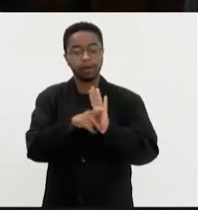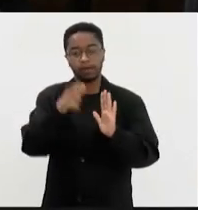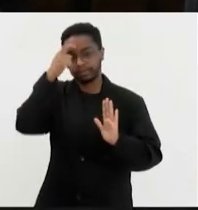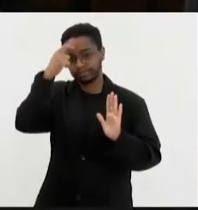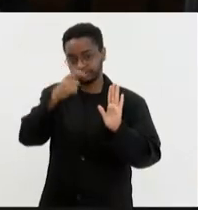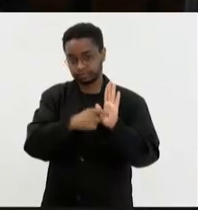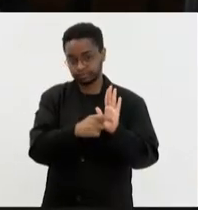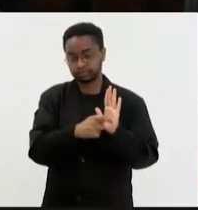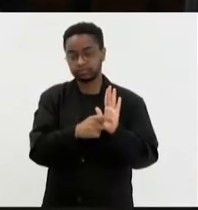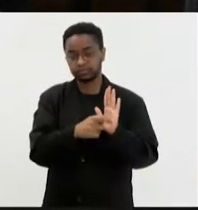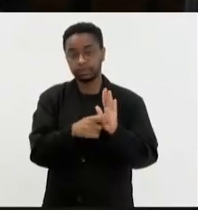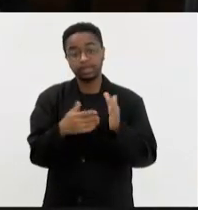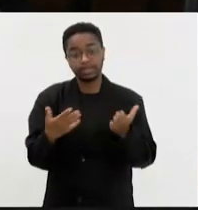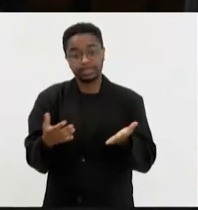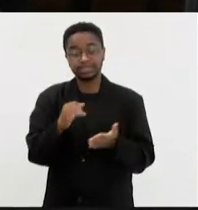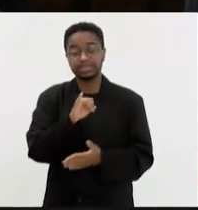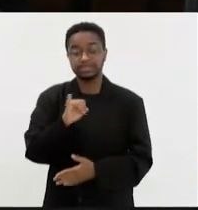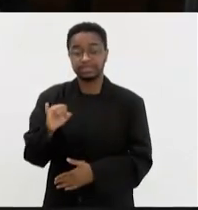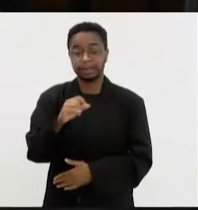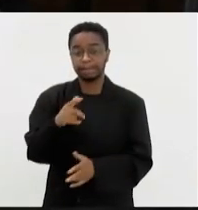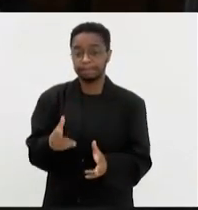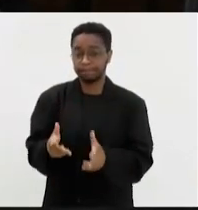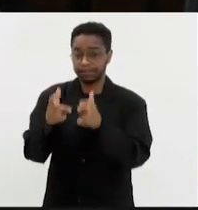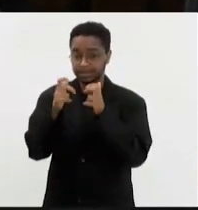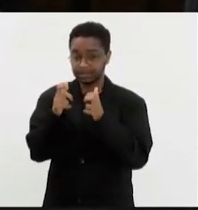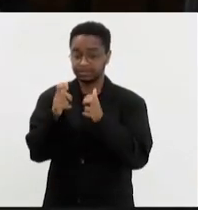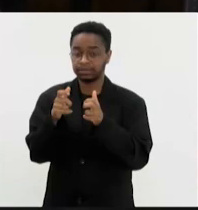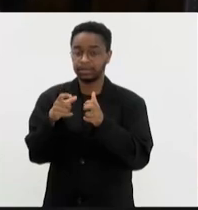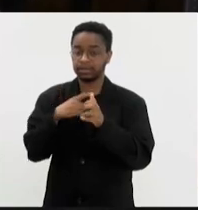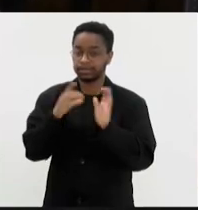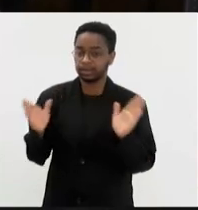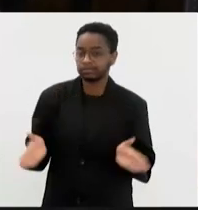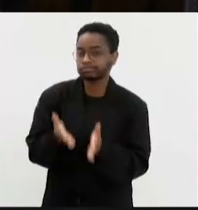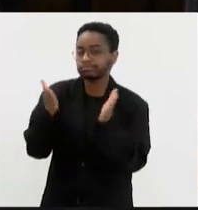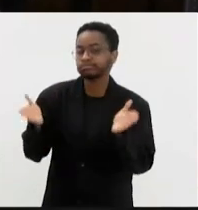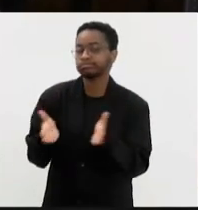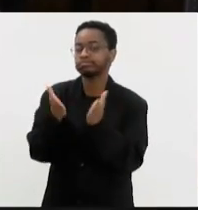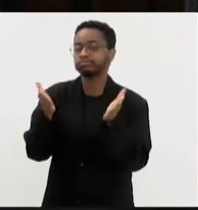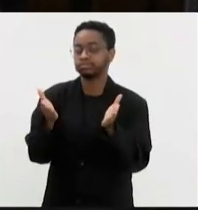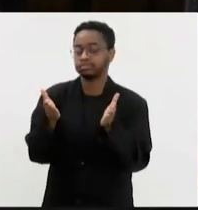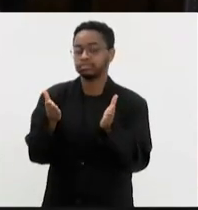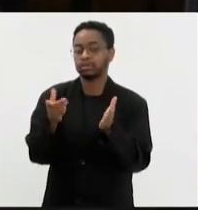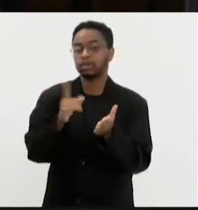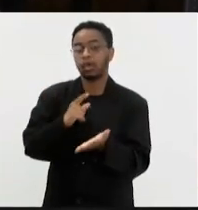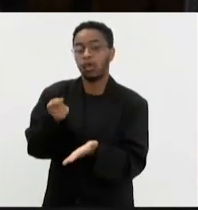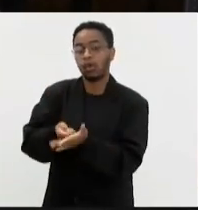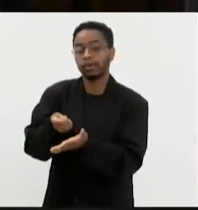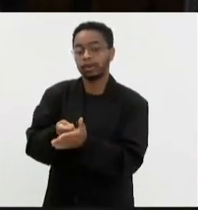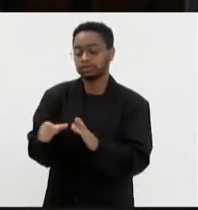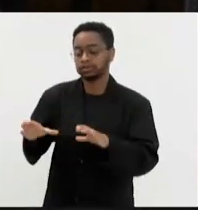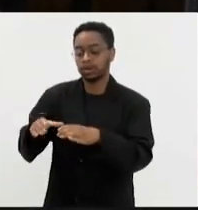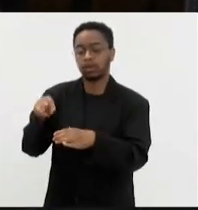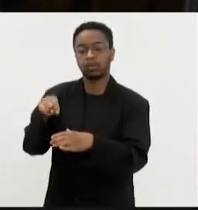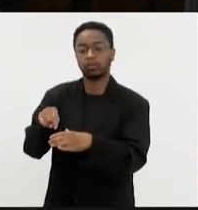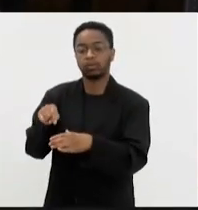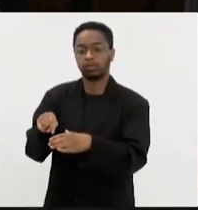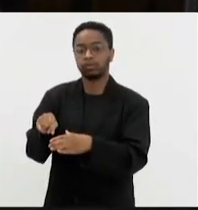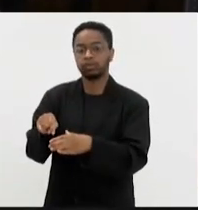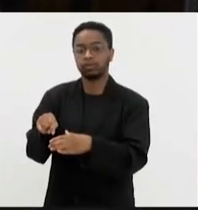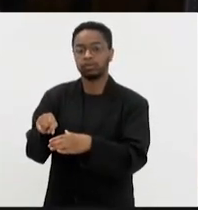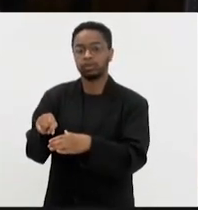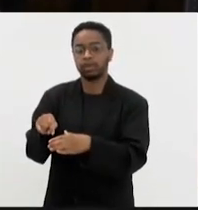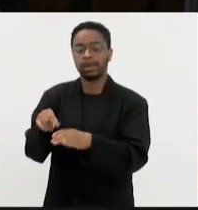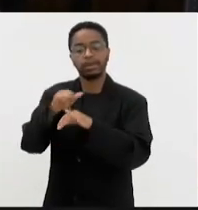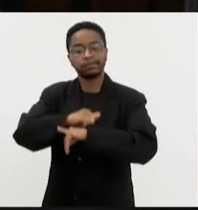artificial uma vez que ela tenha sido impulsionada há um dever dessas redes impulsionar